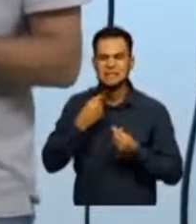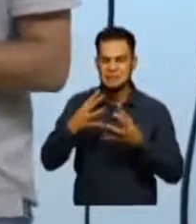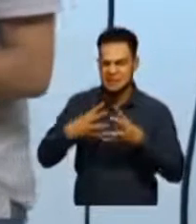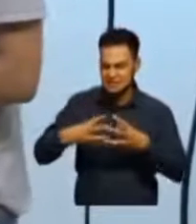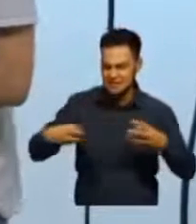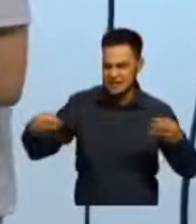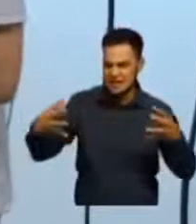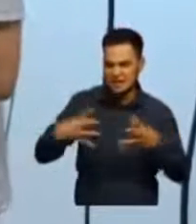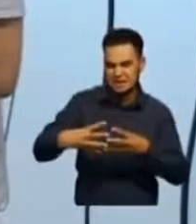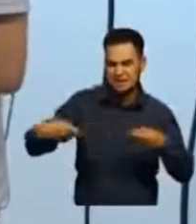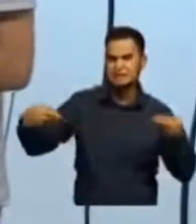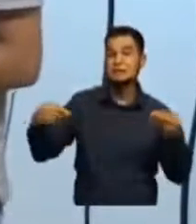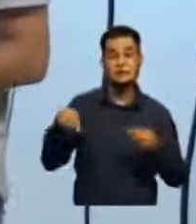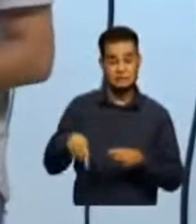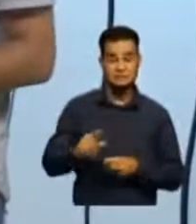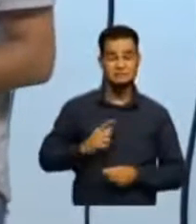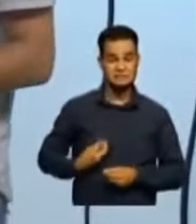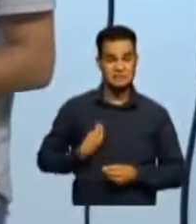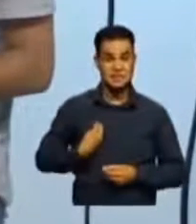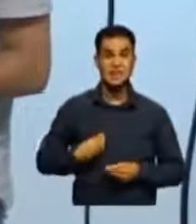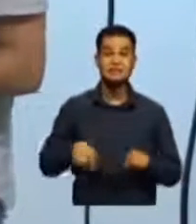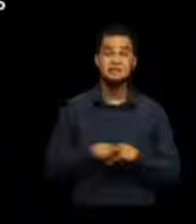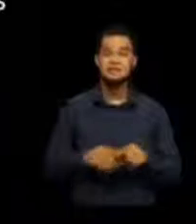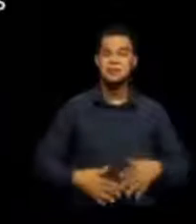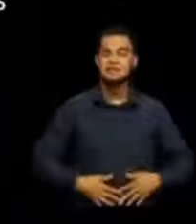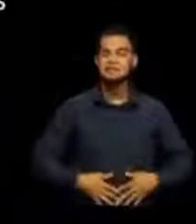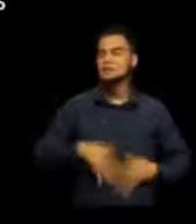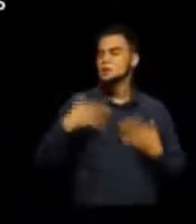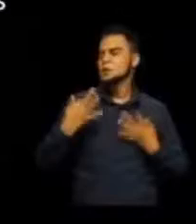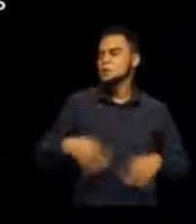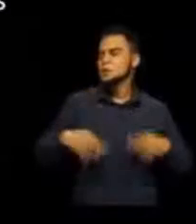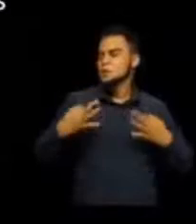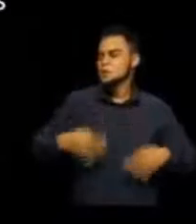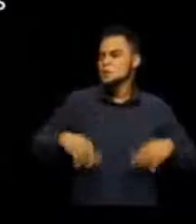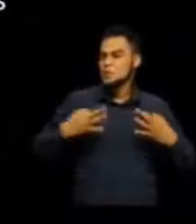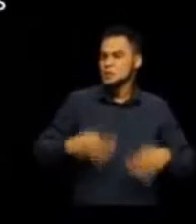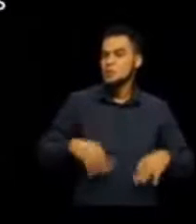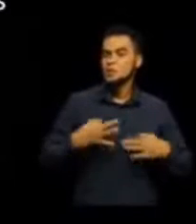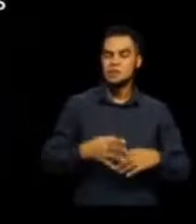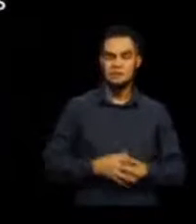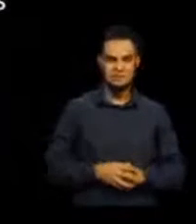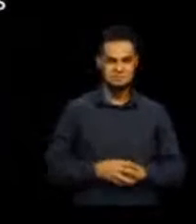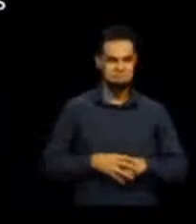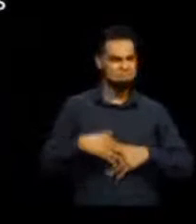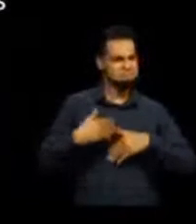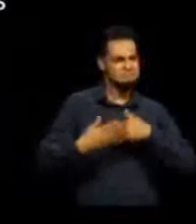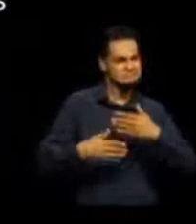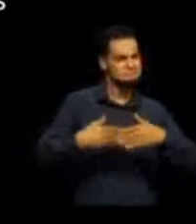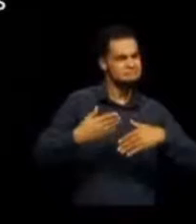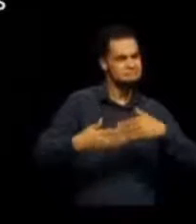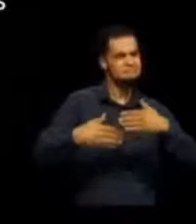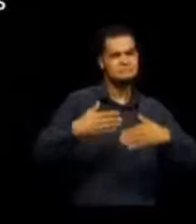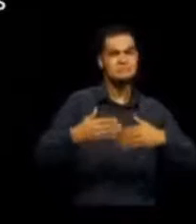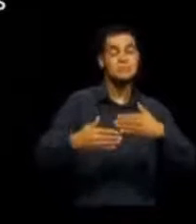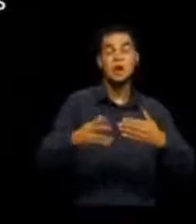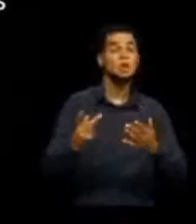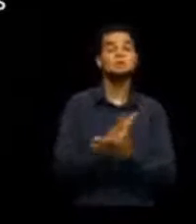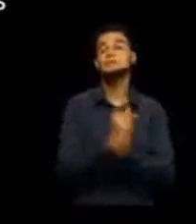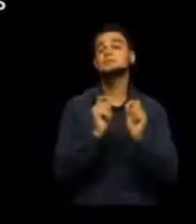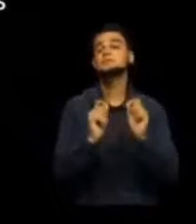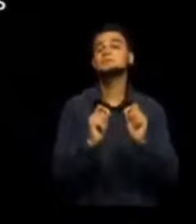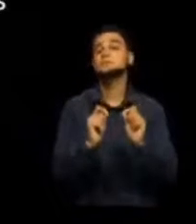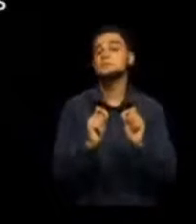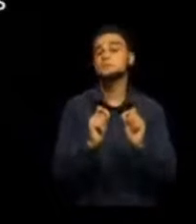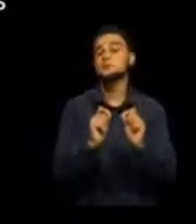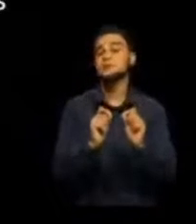bem gordurosa e bastante cólica. Em uma fase mais aguda, né, e mais avançada, ocorre o que a gente chama